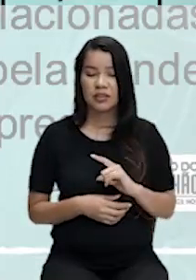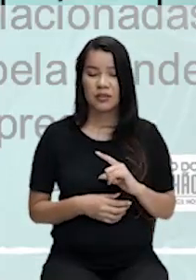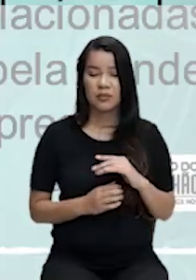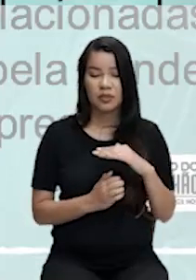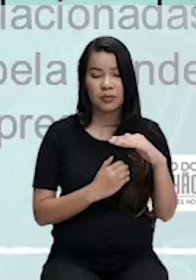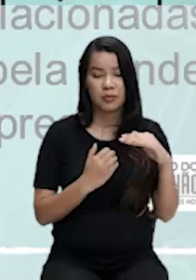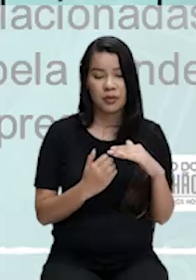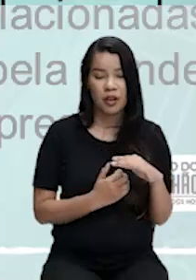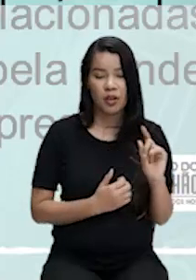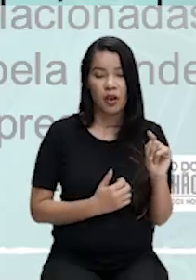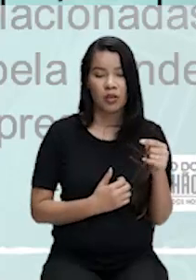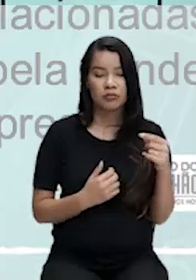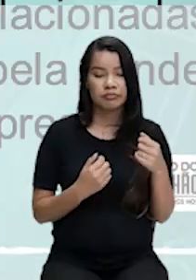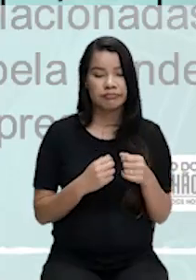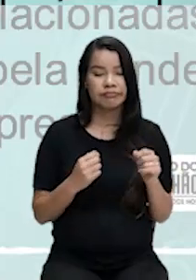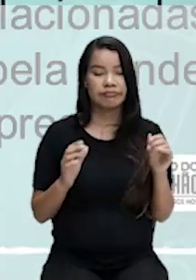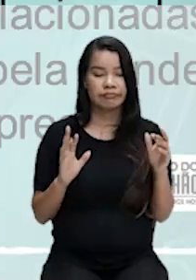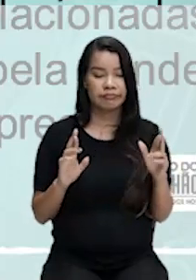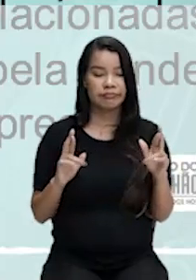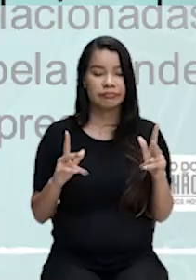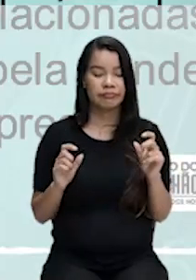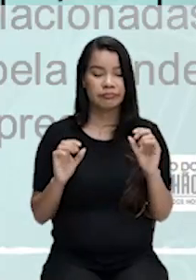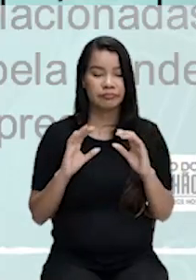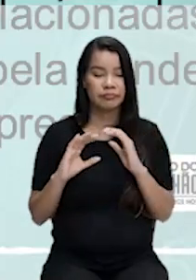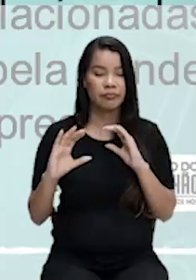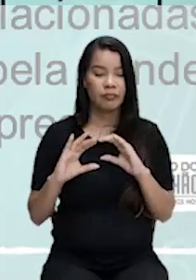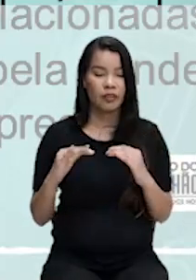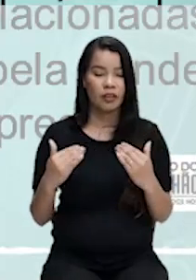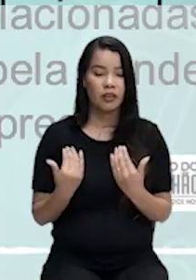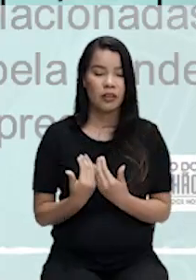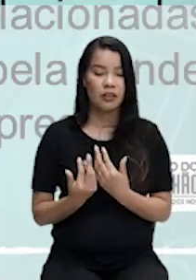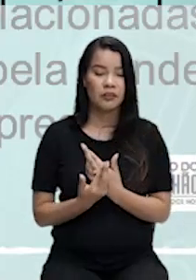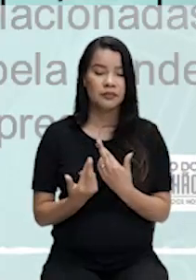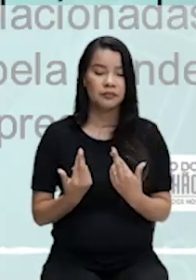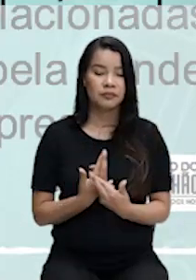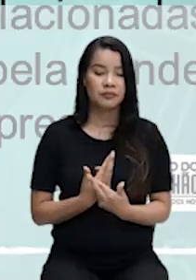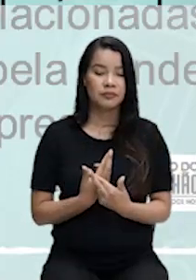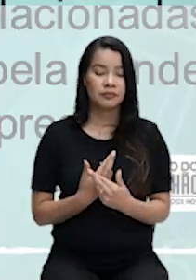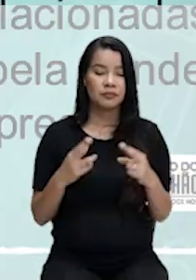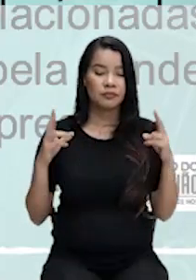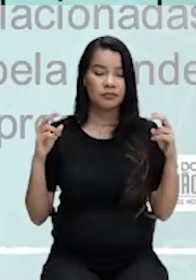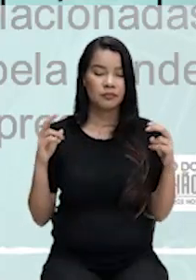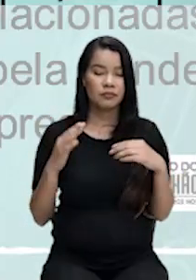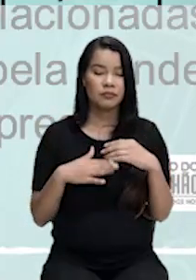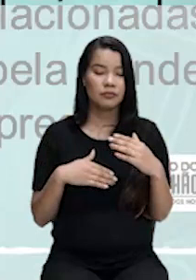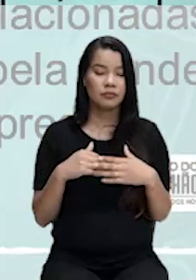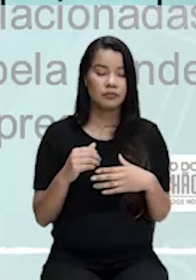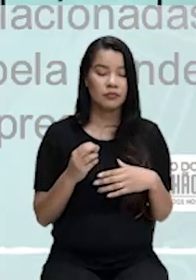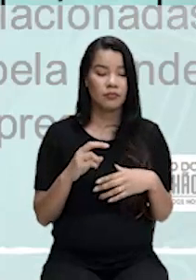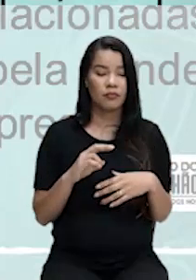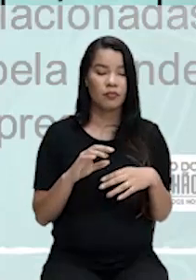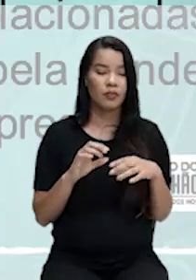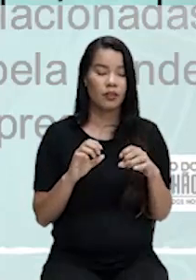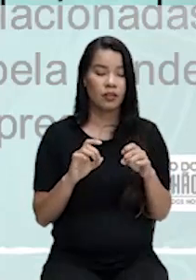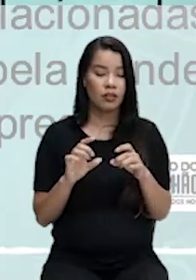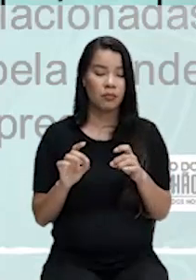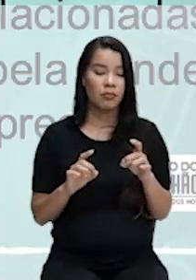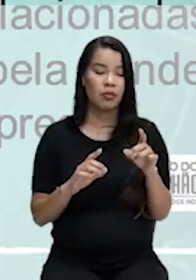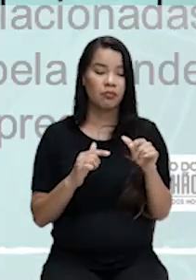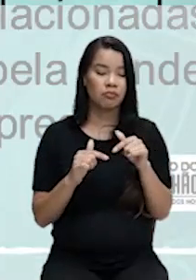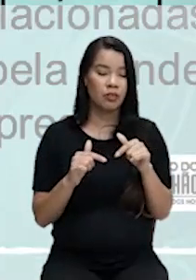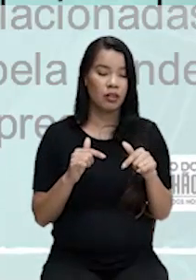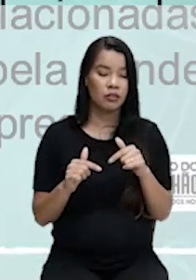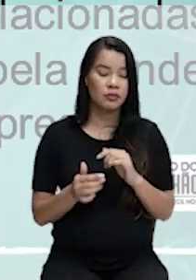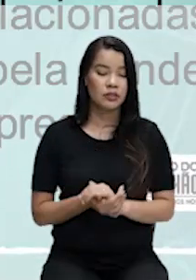tema, profissão ou mercado específico. É usado por muitas empresas para recrutamento de profissionais, para troca de